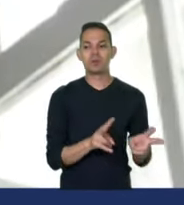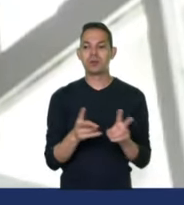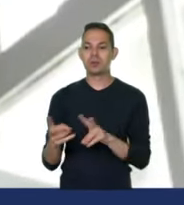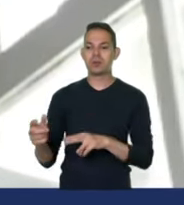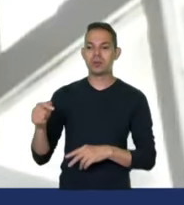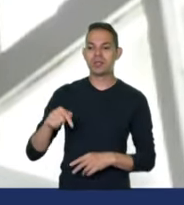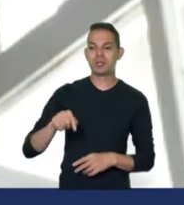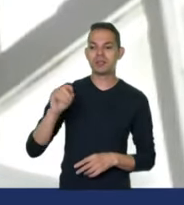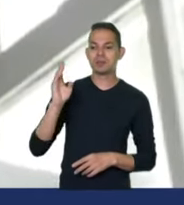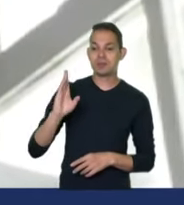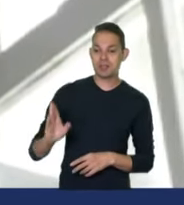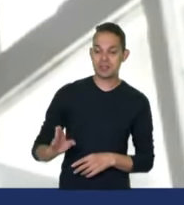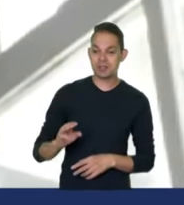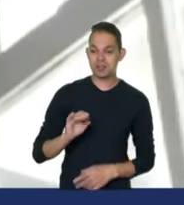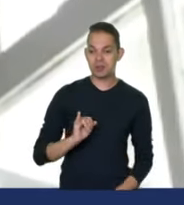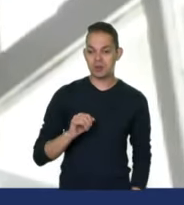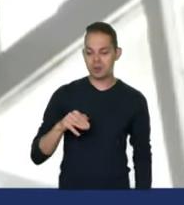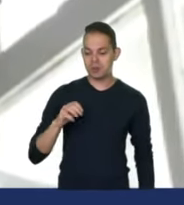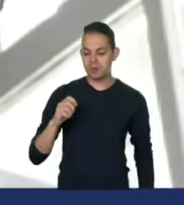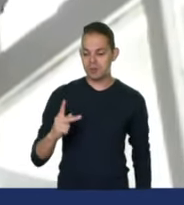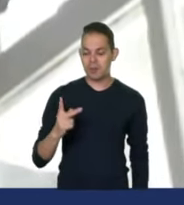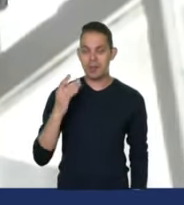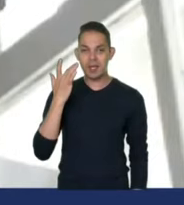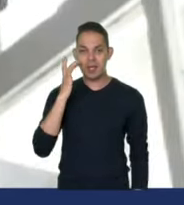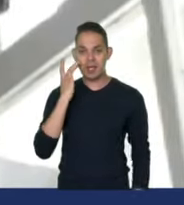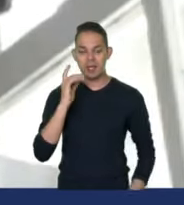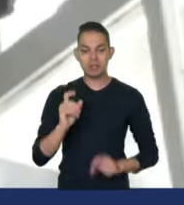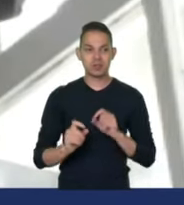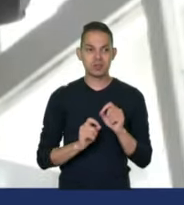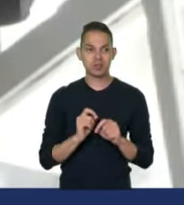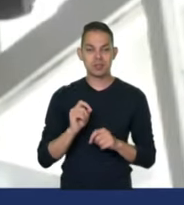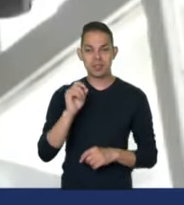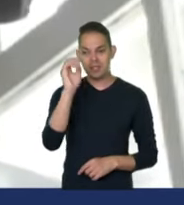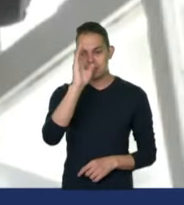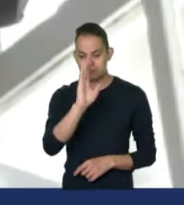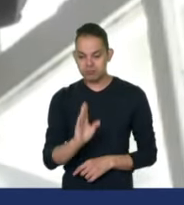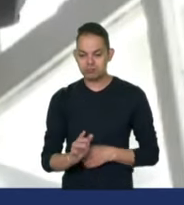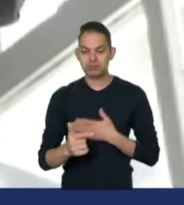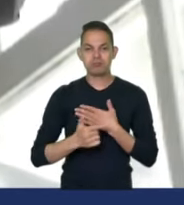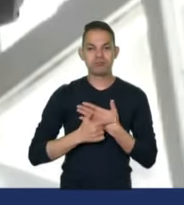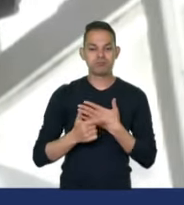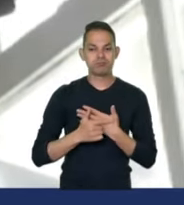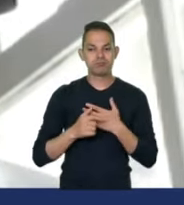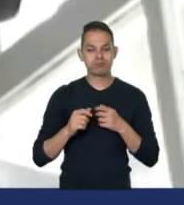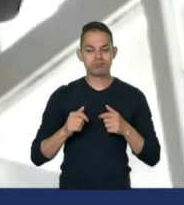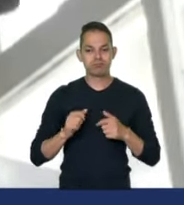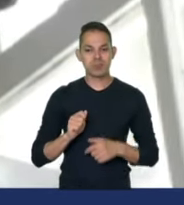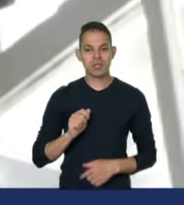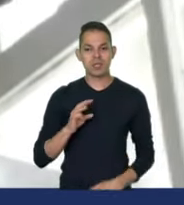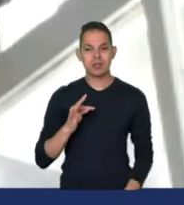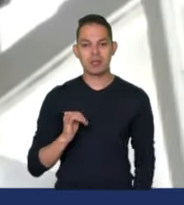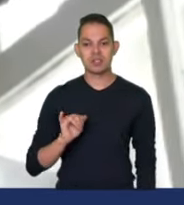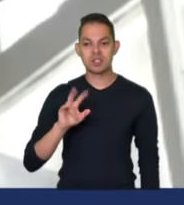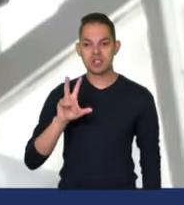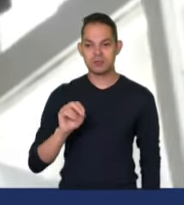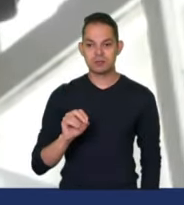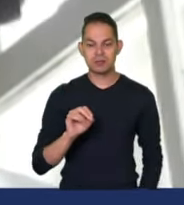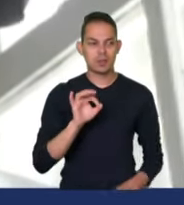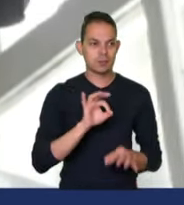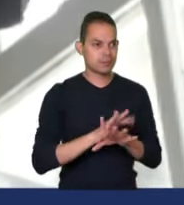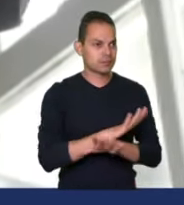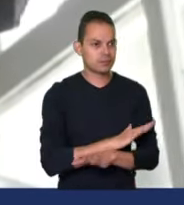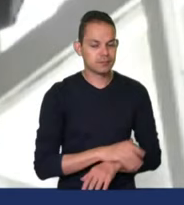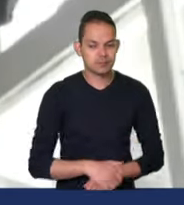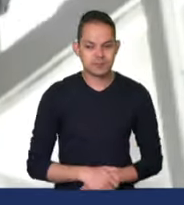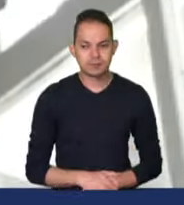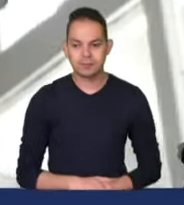Na opinião do INEP, o Estado brasileiro deve ter um papel ativo na coordenação desse processo. Mas conclua, viu? Sim, tá, já